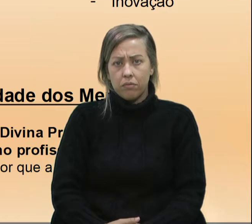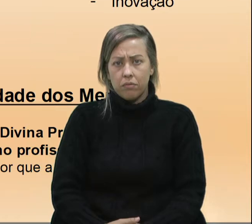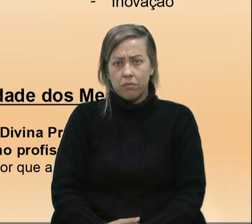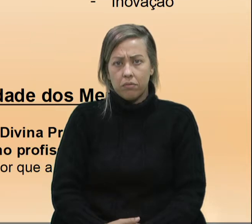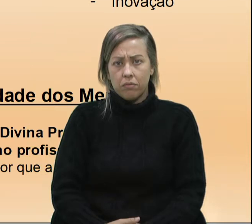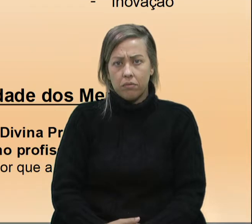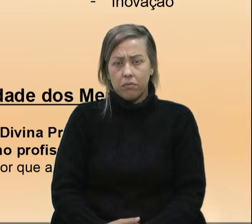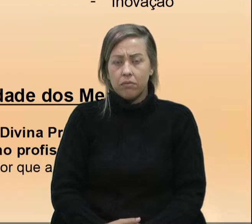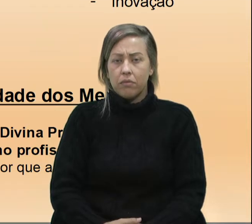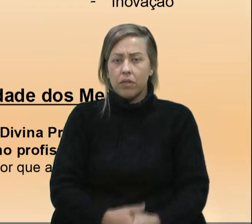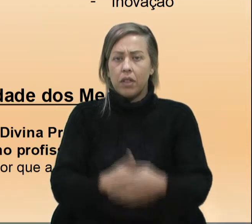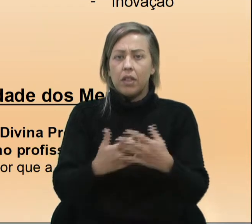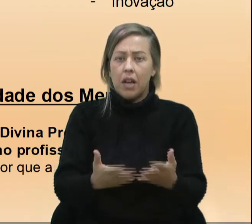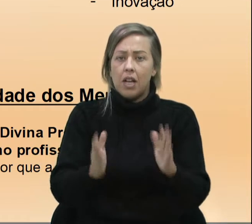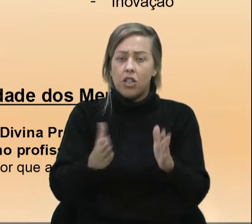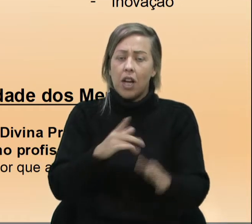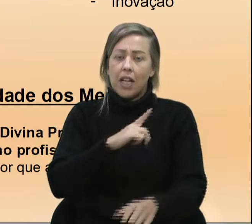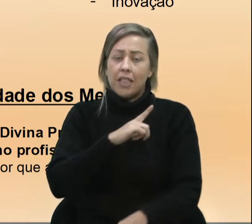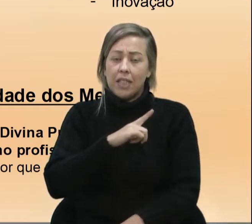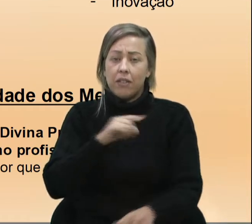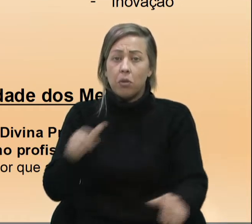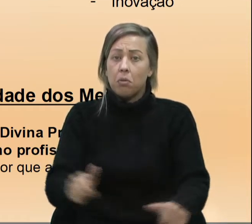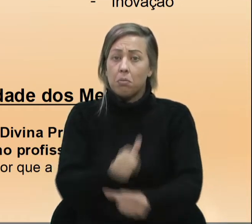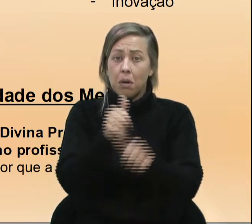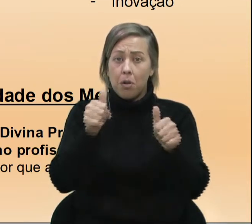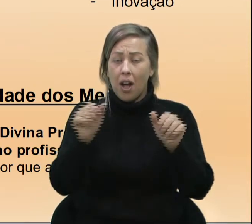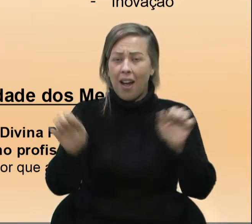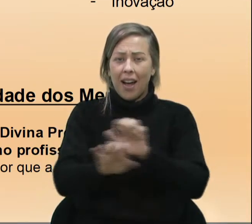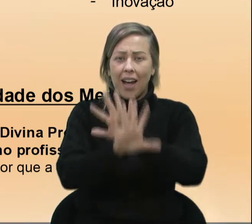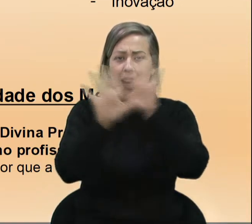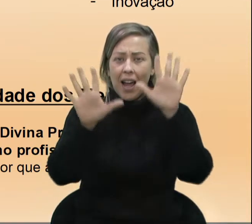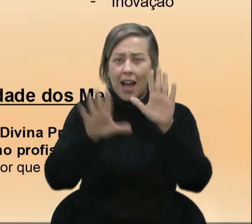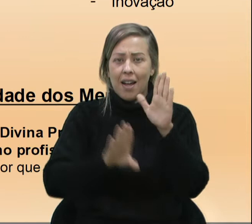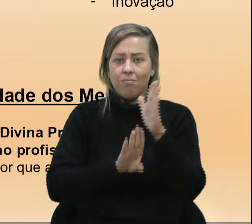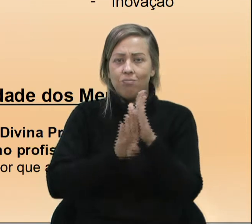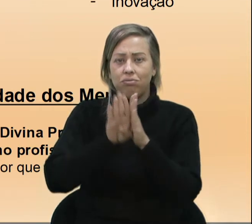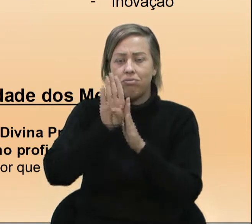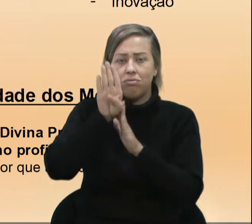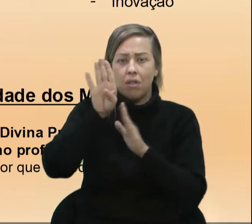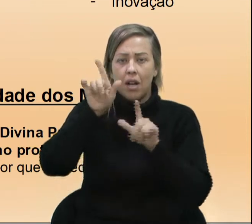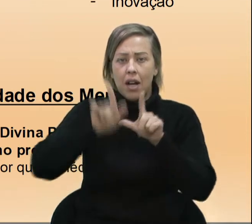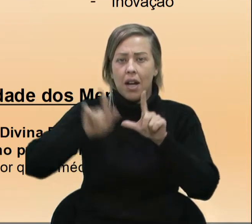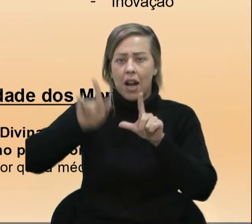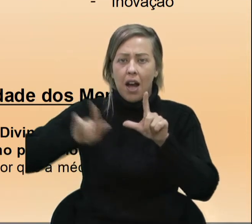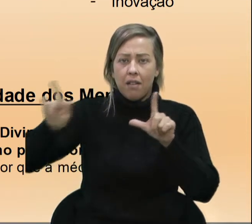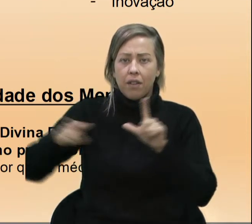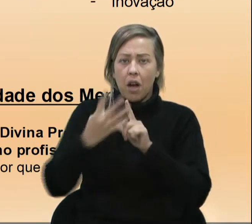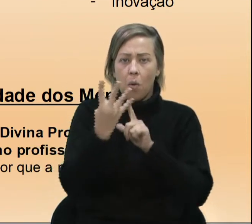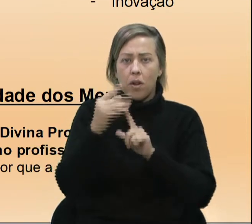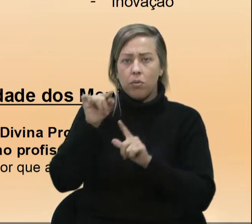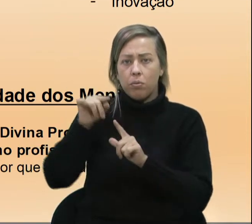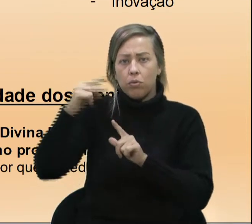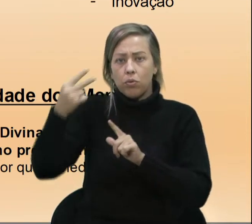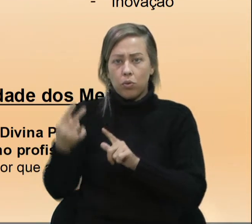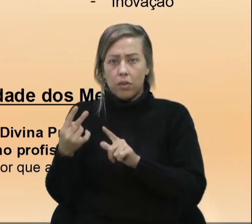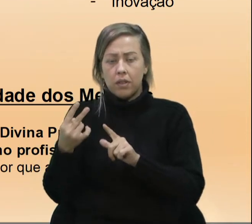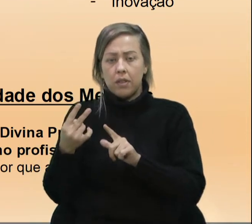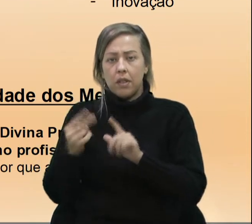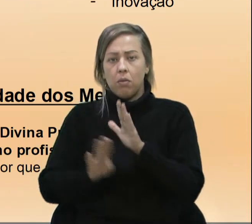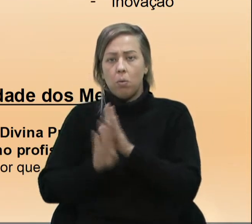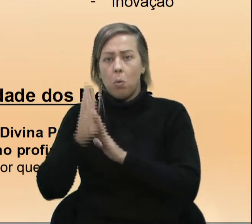Obrigado. A gente já teve, então, uma melhora clara no IDEB, né? Pulando de 4,2 para